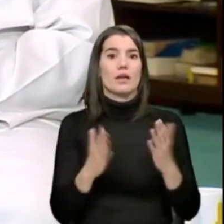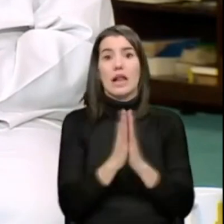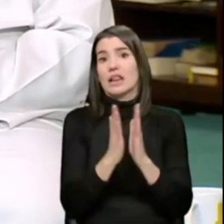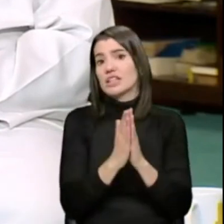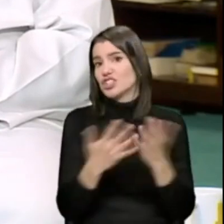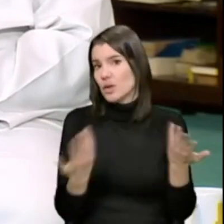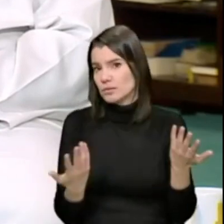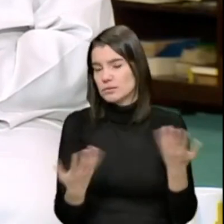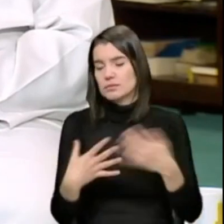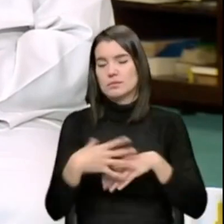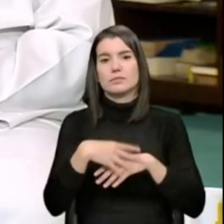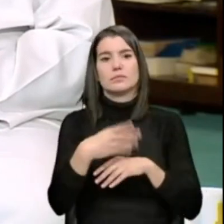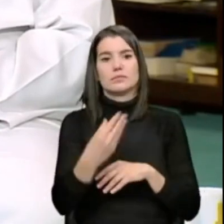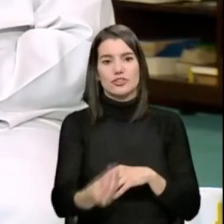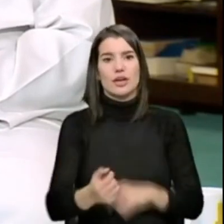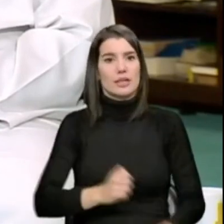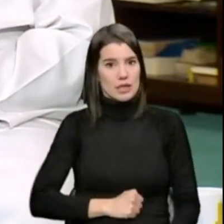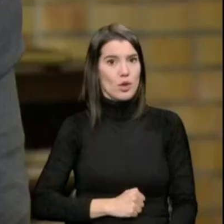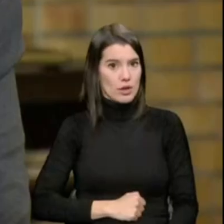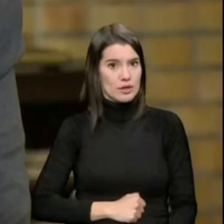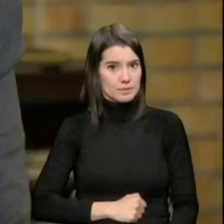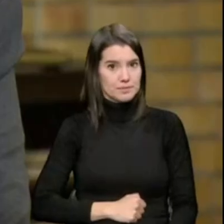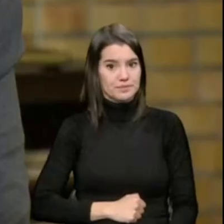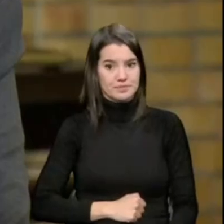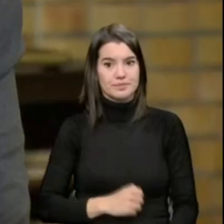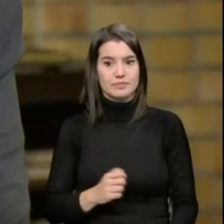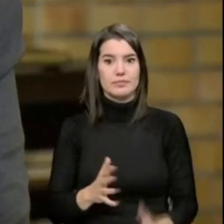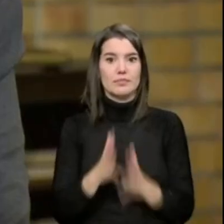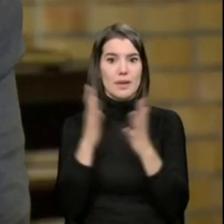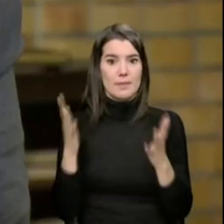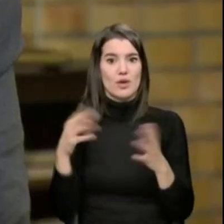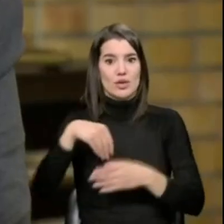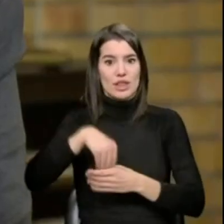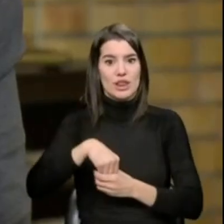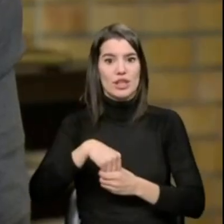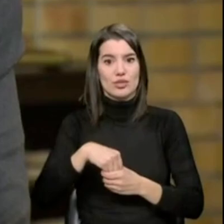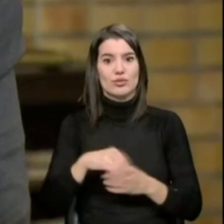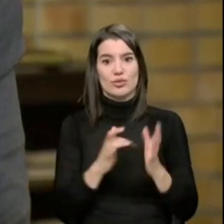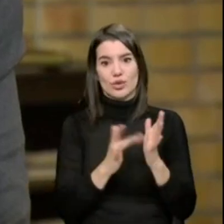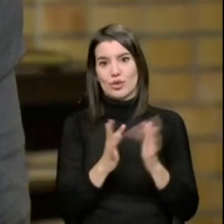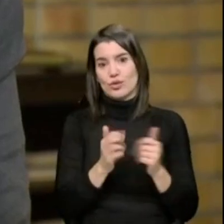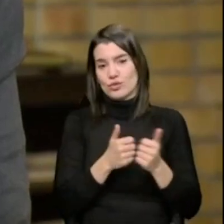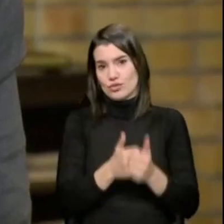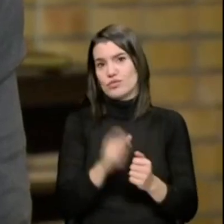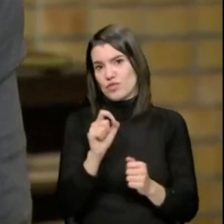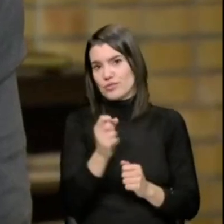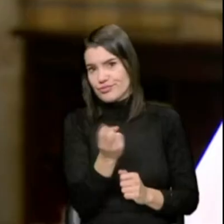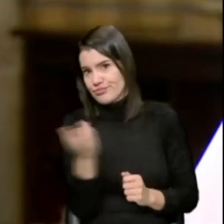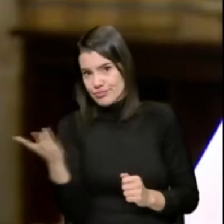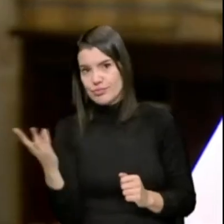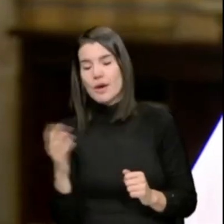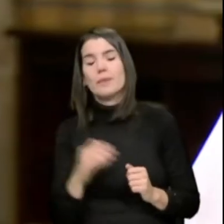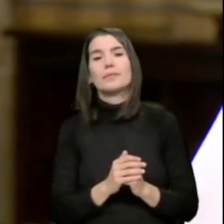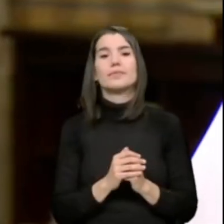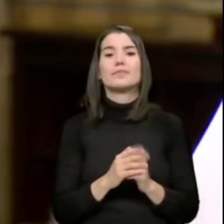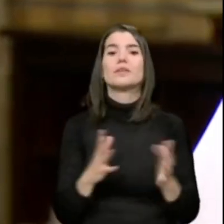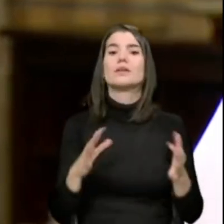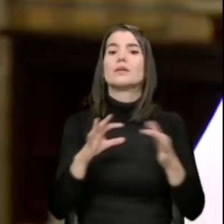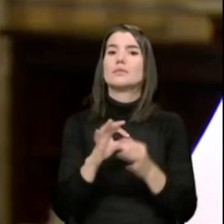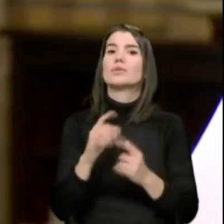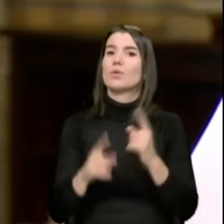religião, mais tarde católica, maior, digamos, dentro do cristianismo existem várias denominações. E tem a ver com o